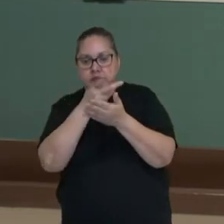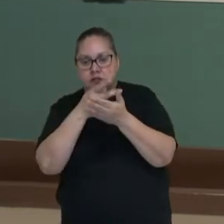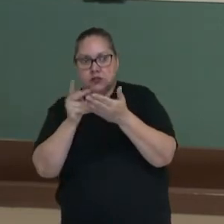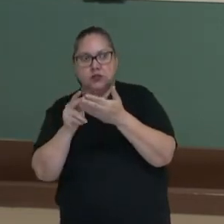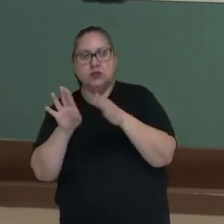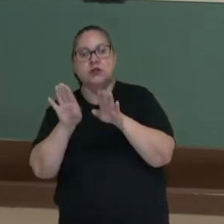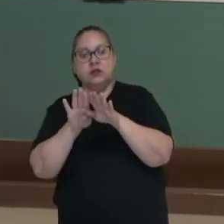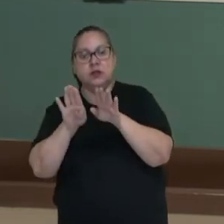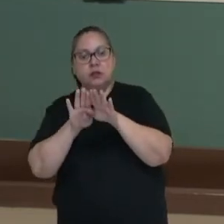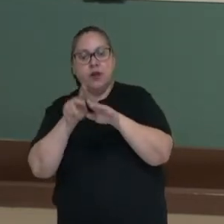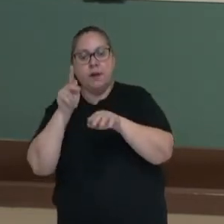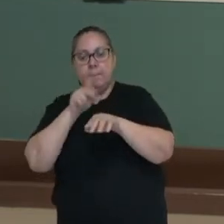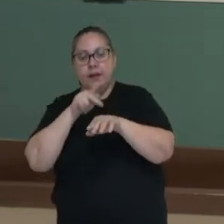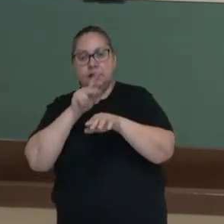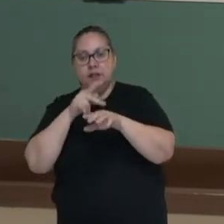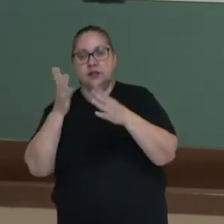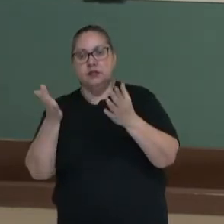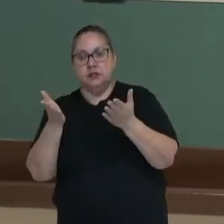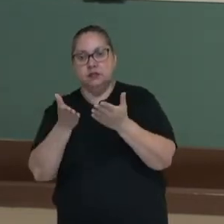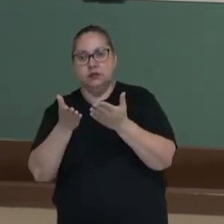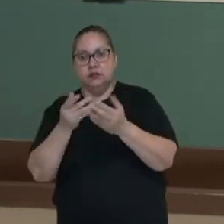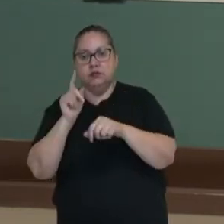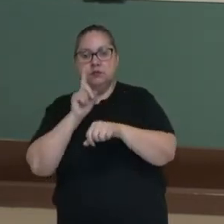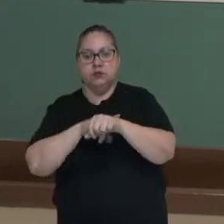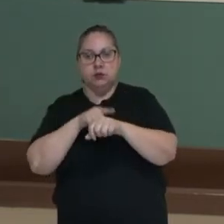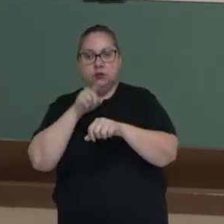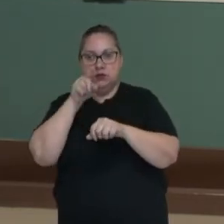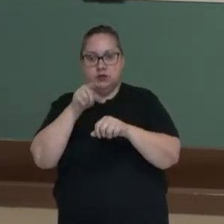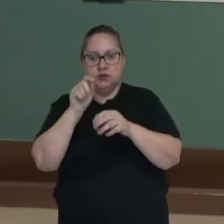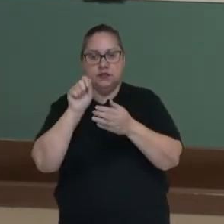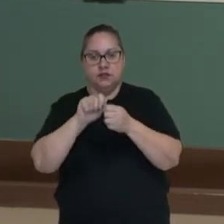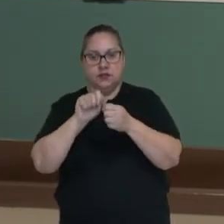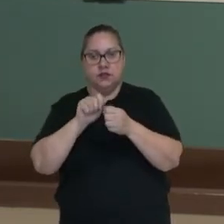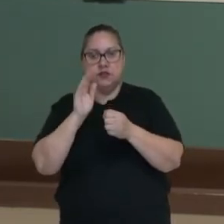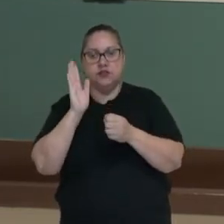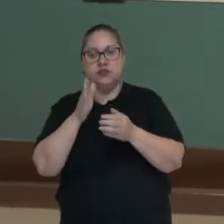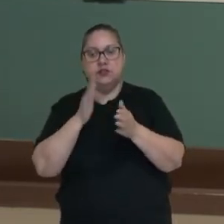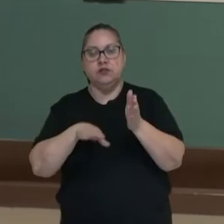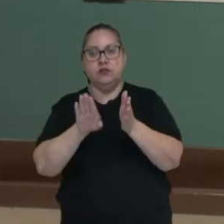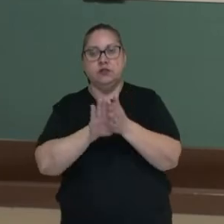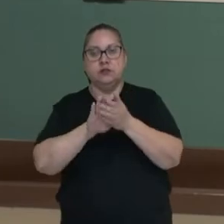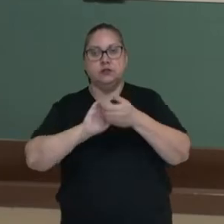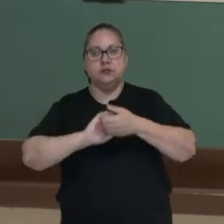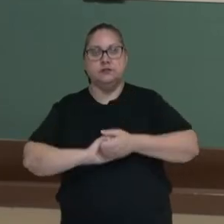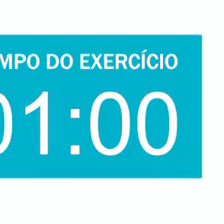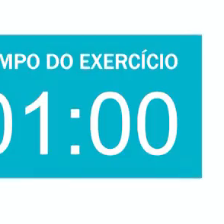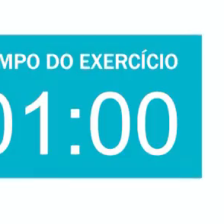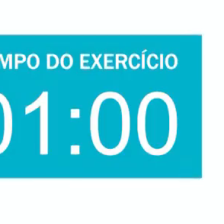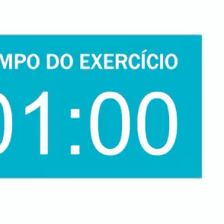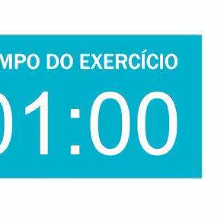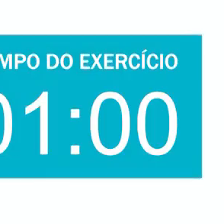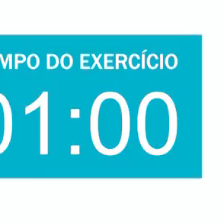e também da pedrinha. Então vou dar um tempo para você registrar e eu já retorno.